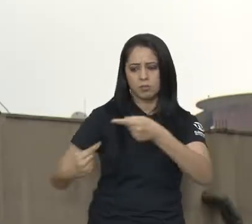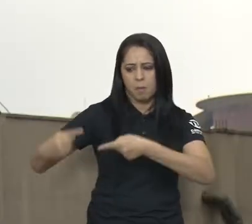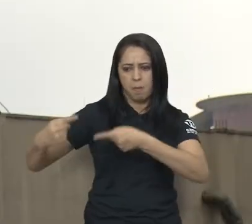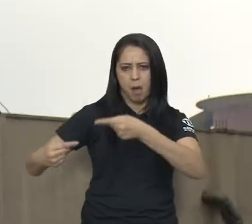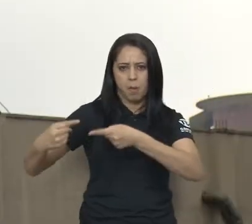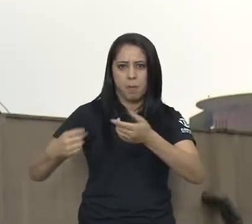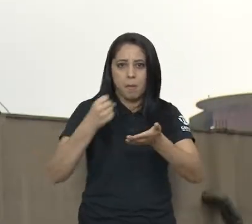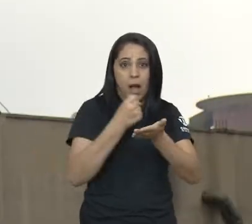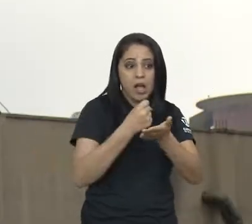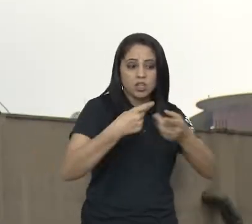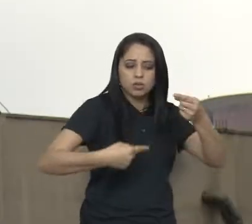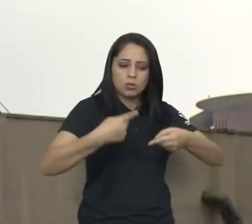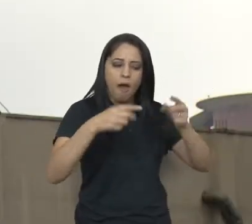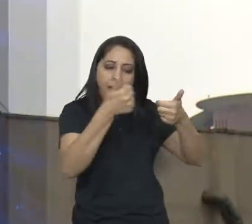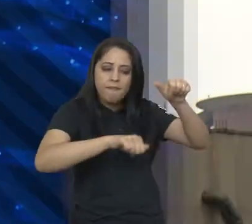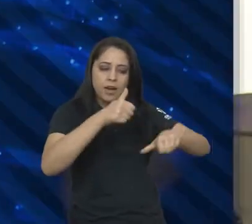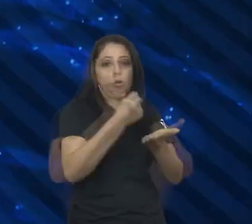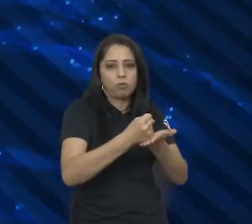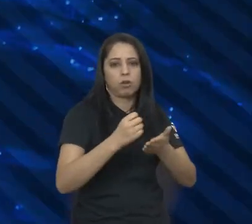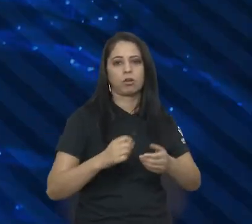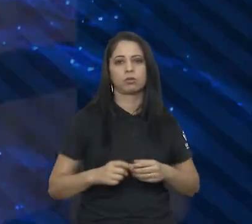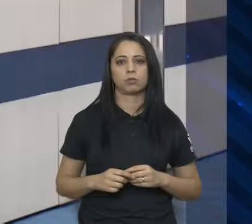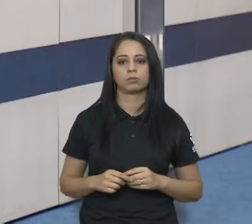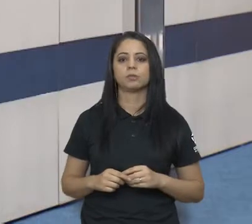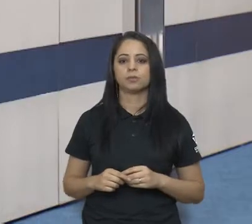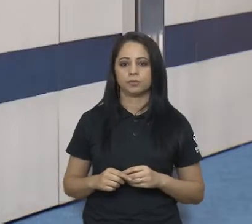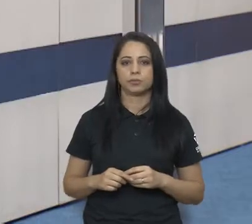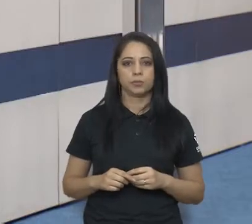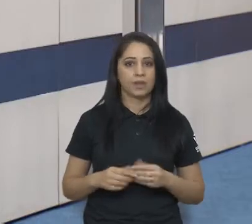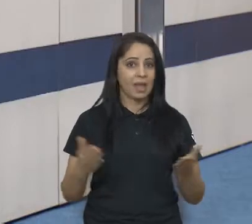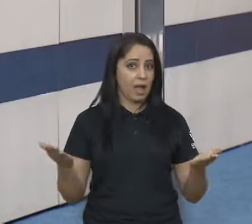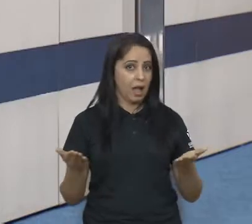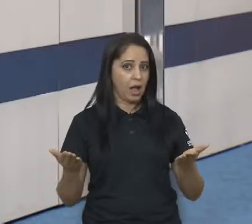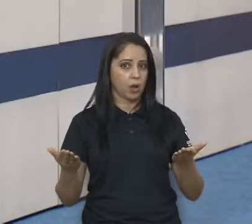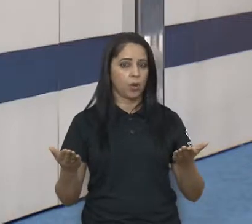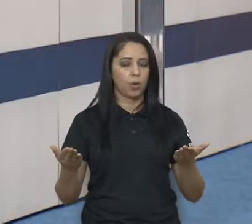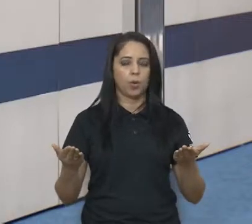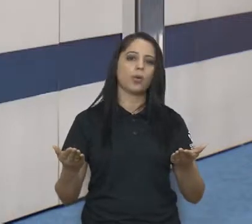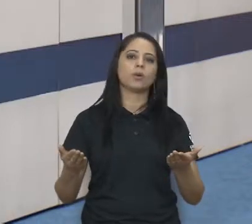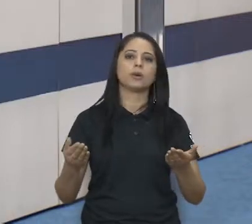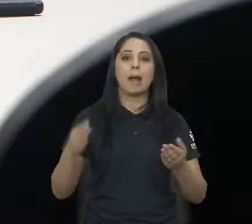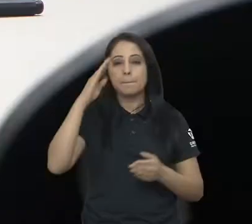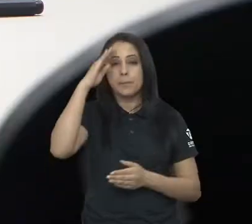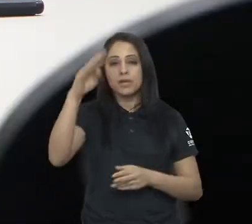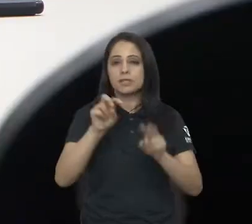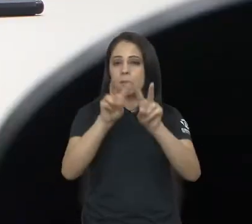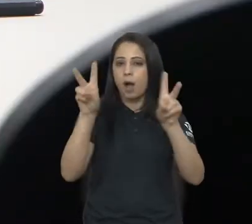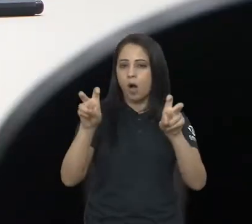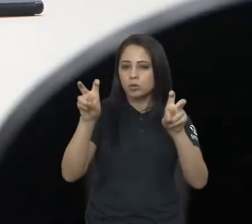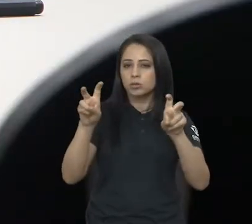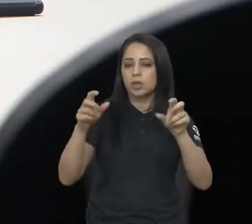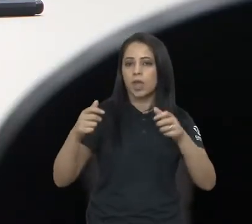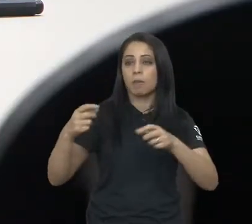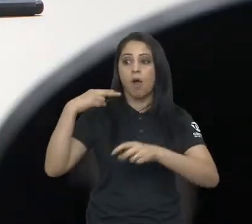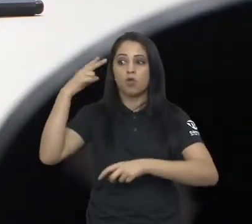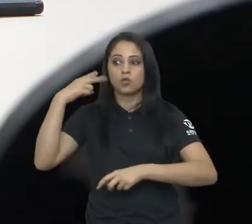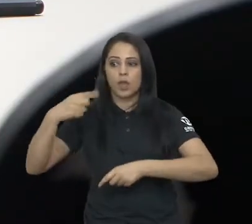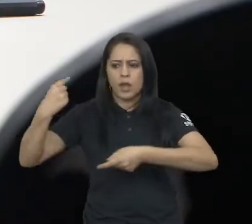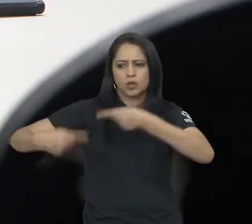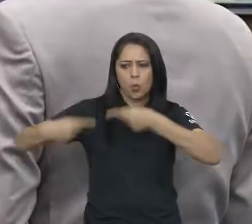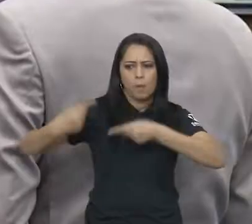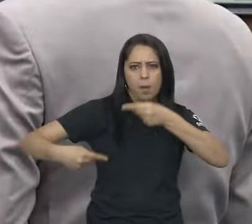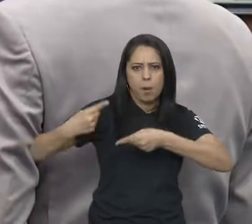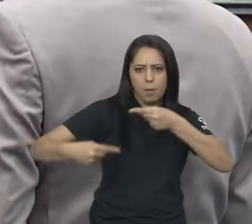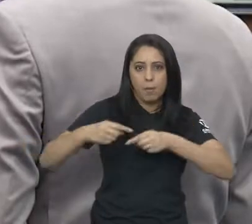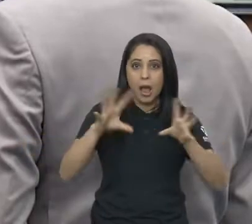ouvir representantes de ambas as partes. Confira os principais assuntos discutidos pelos vereadores e projetos aprovados